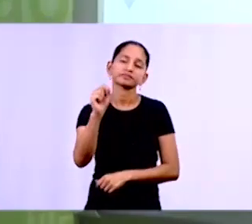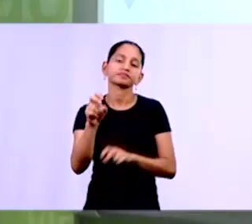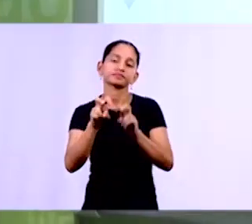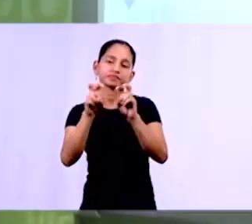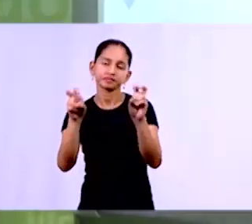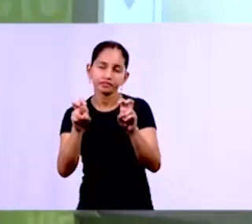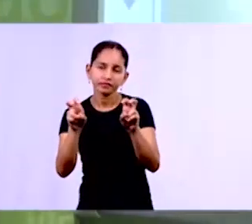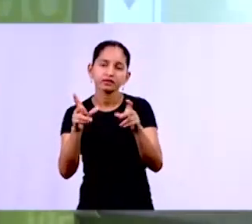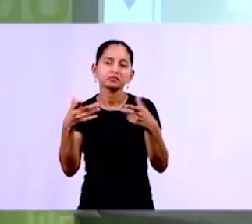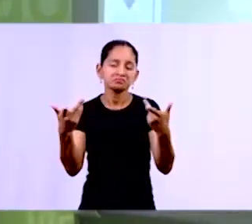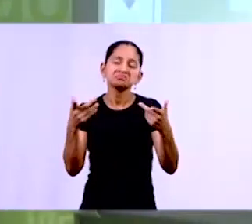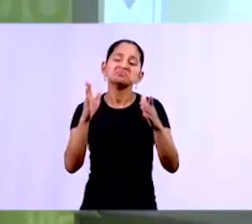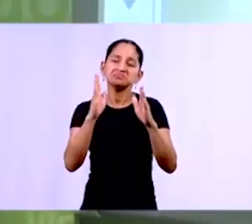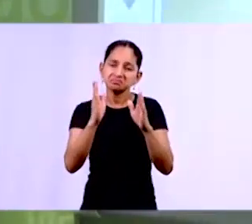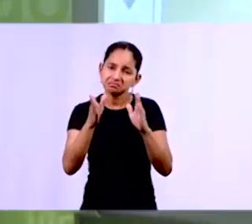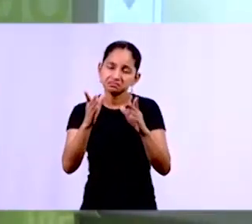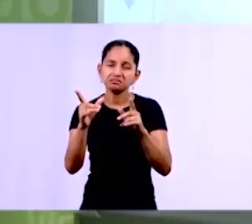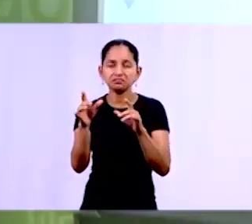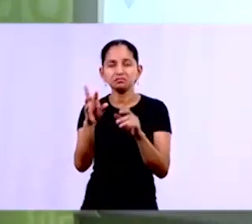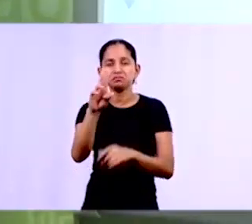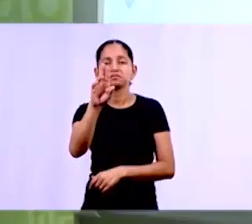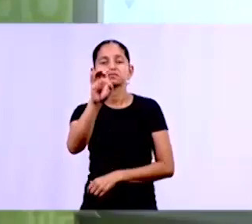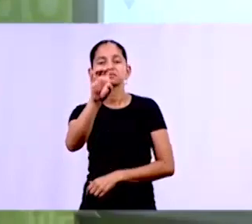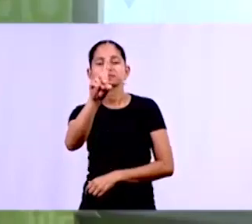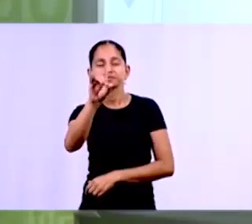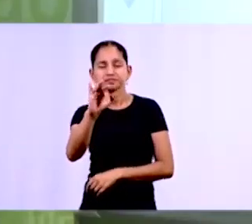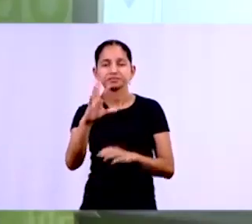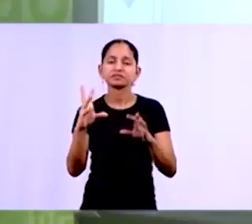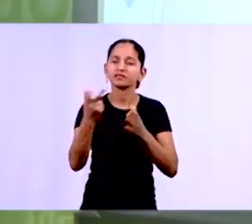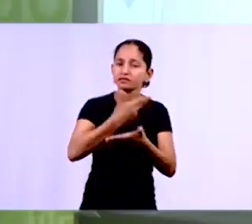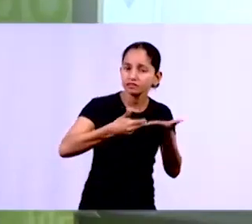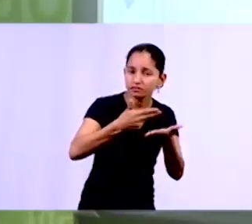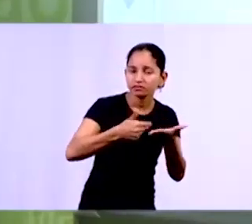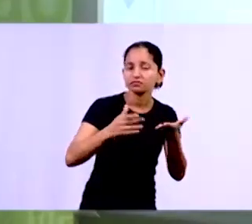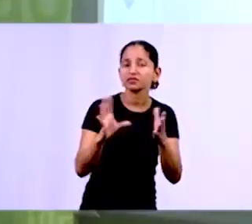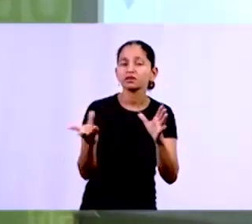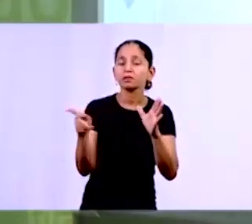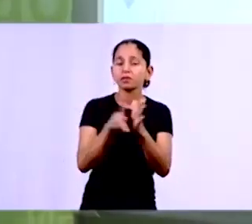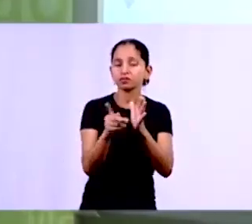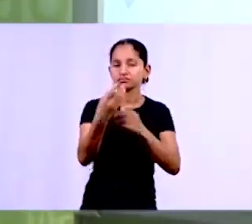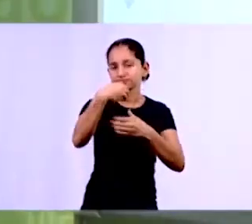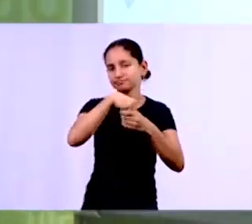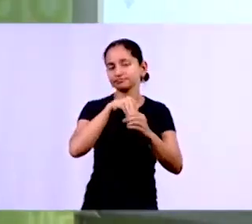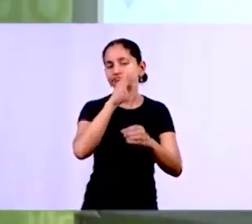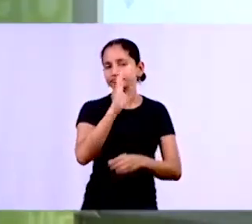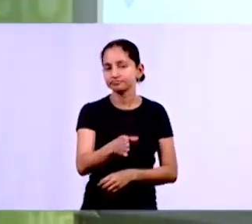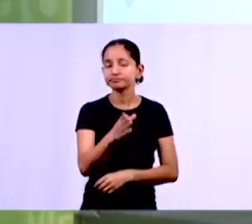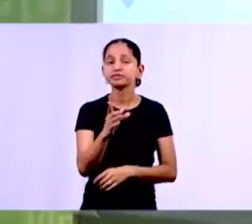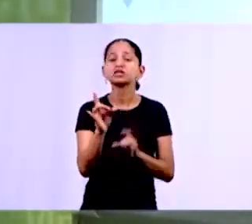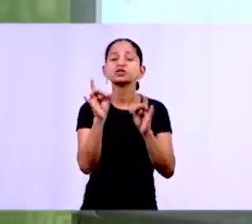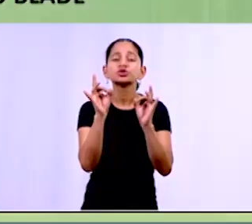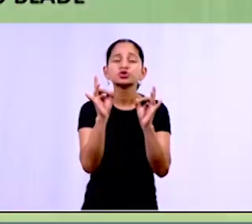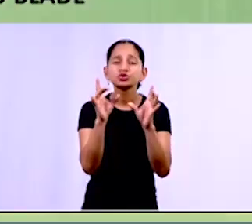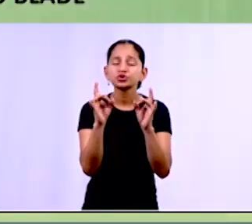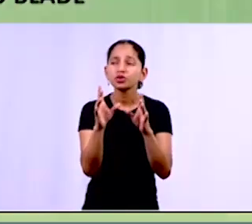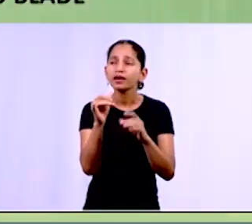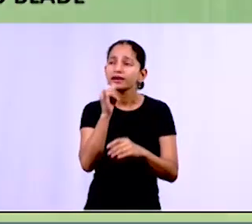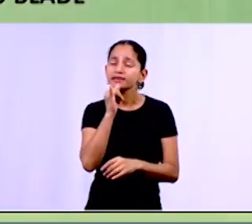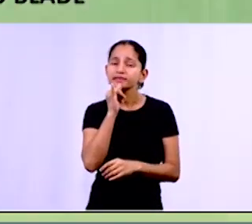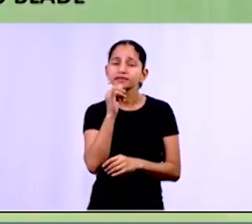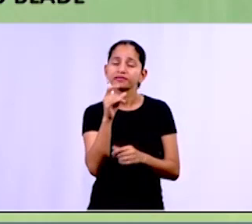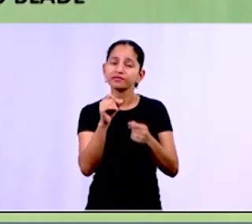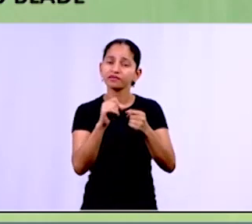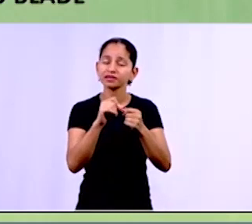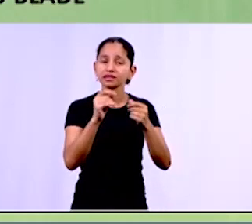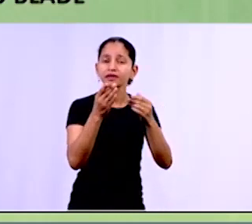I/O específico, quer dizer, interface de rede, tudo, gráfico específico aqui dentro, e eu apenas coloco numa